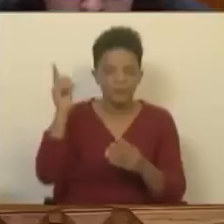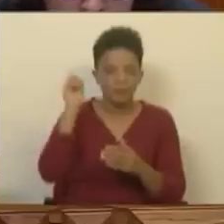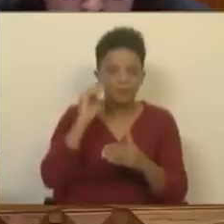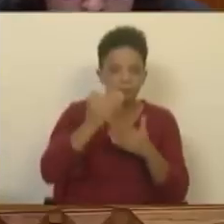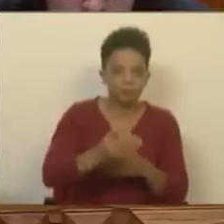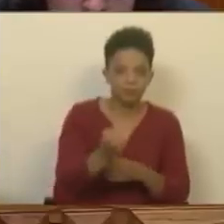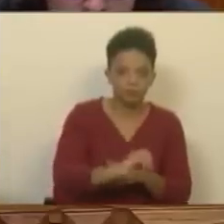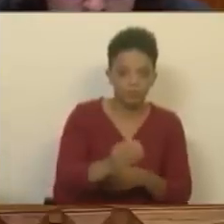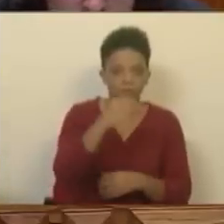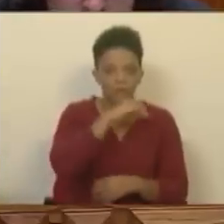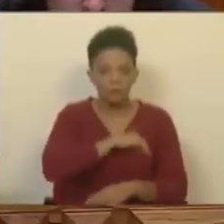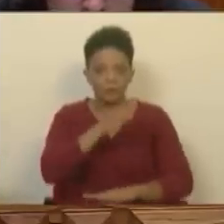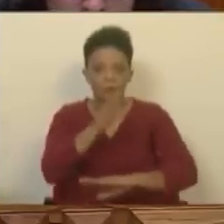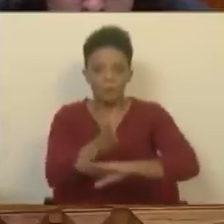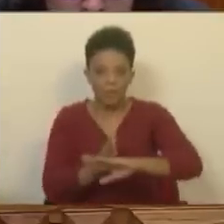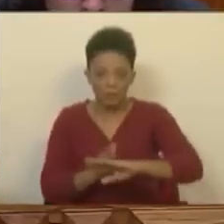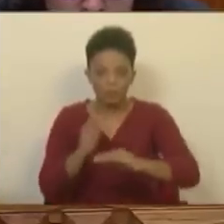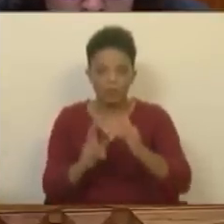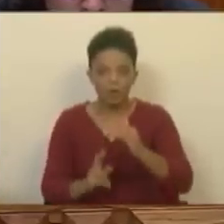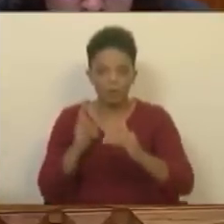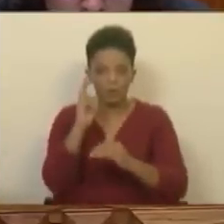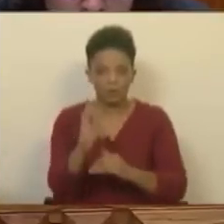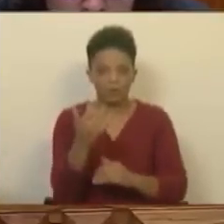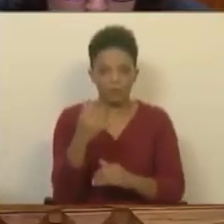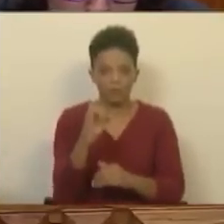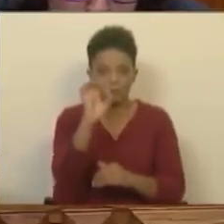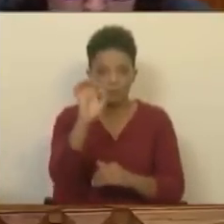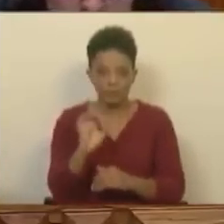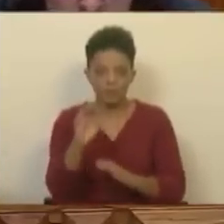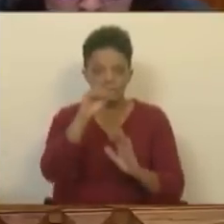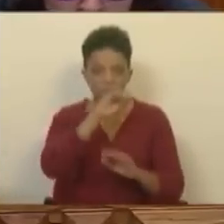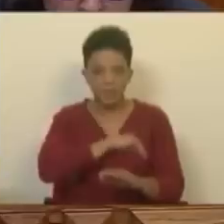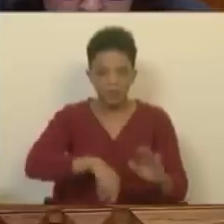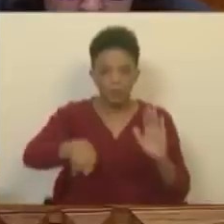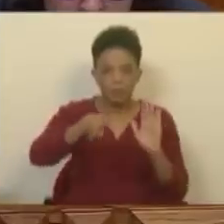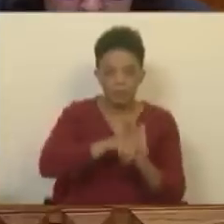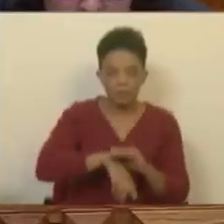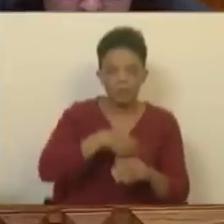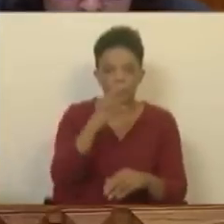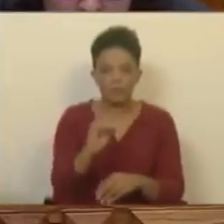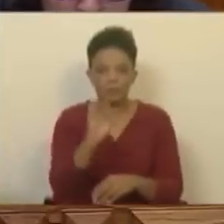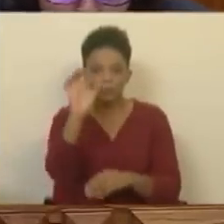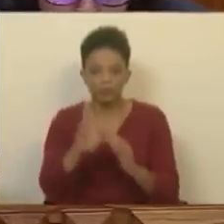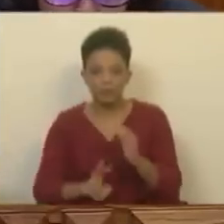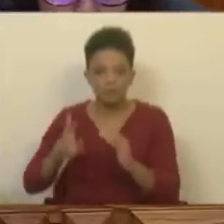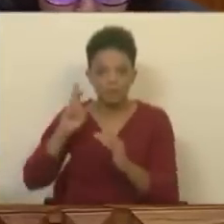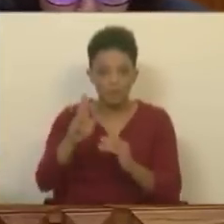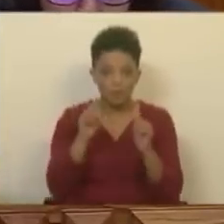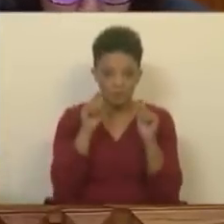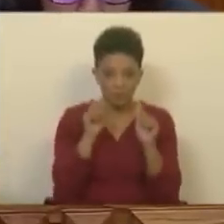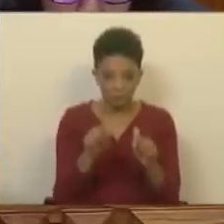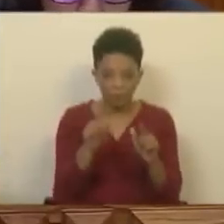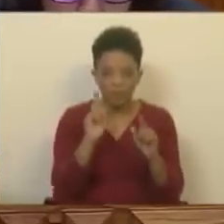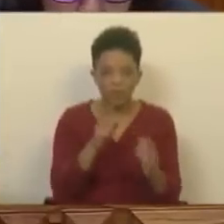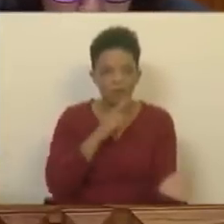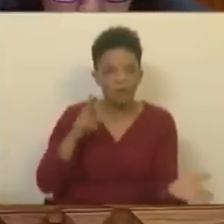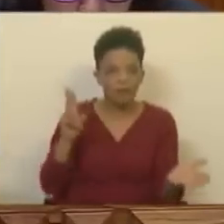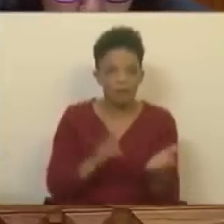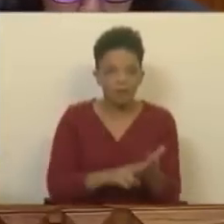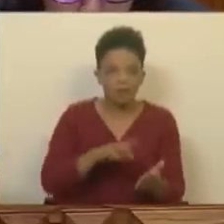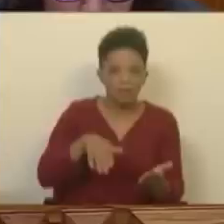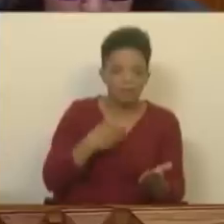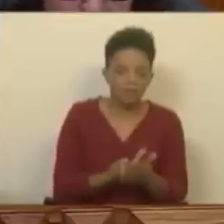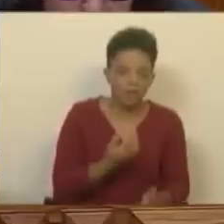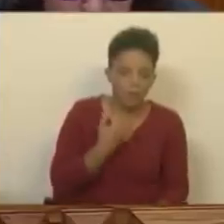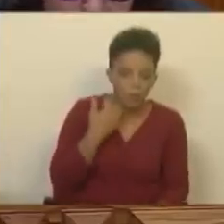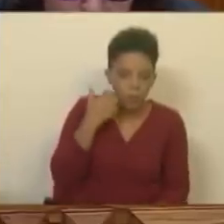o rendimento médio aumentou 20% do salário mínimo subiu 40%, e isto efetivamente é a realidade